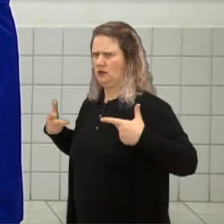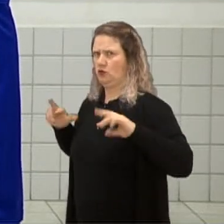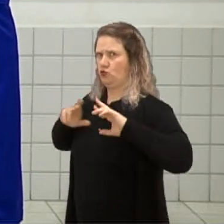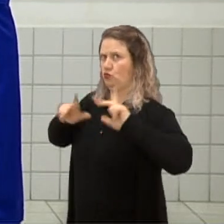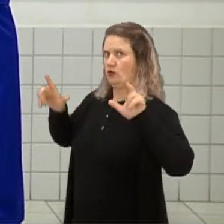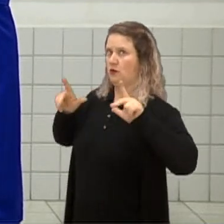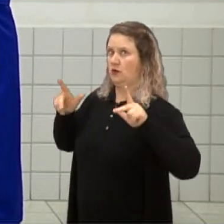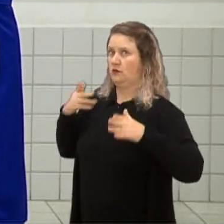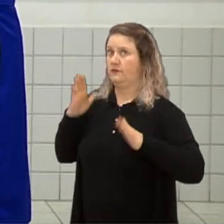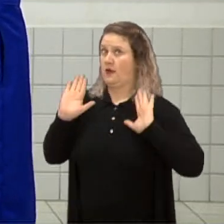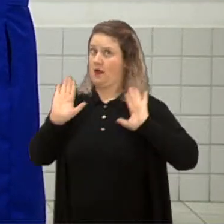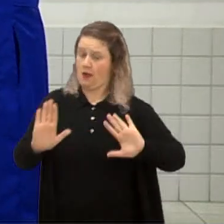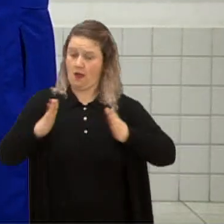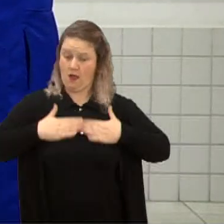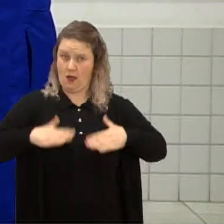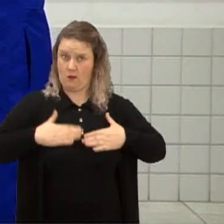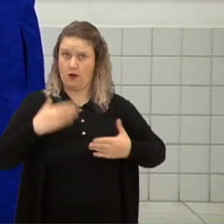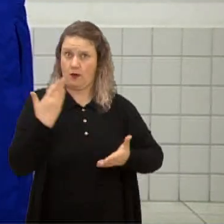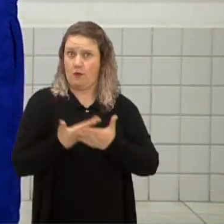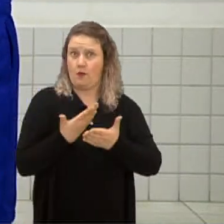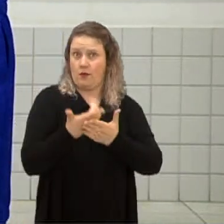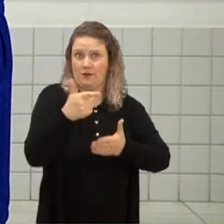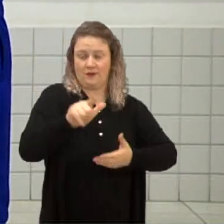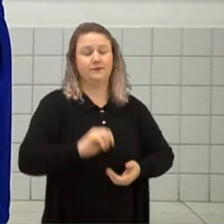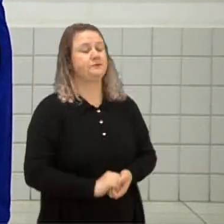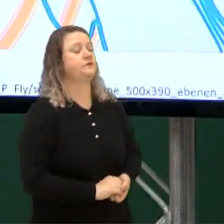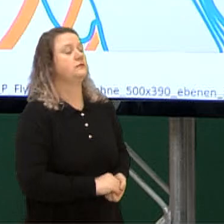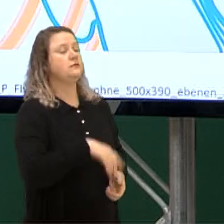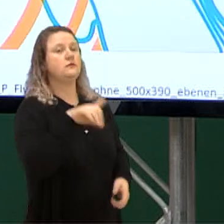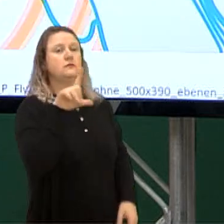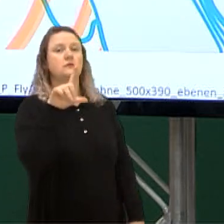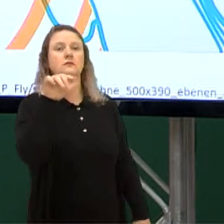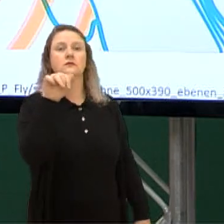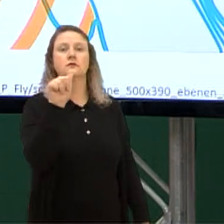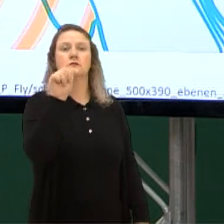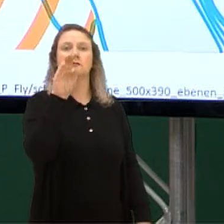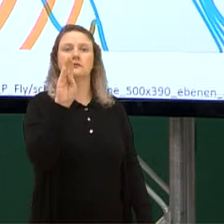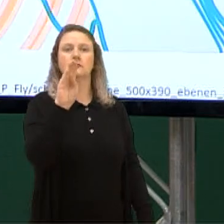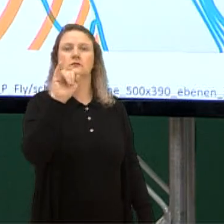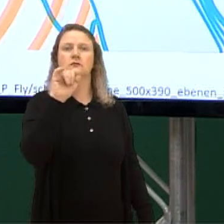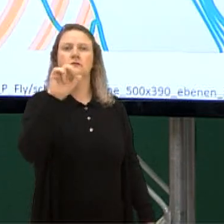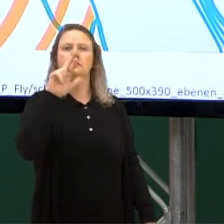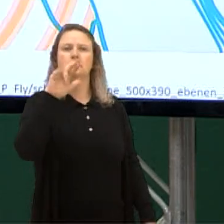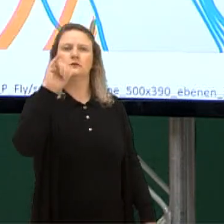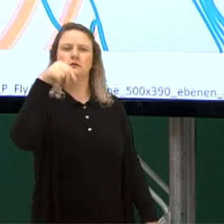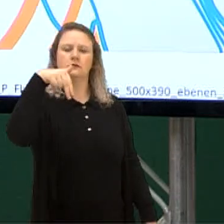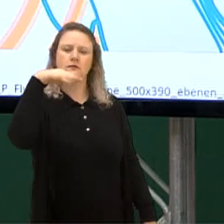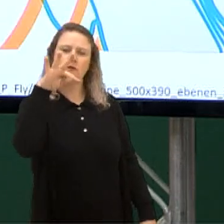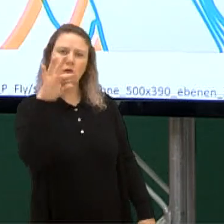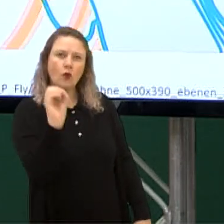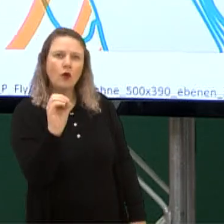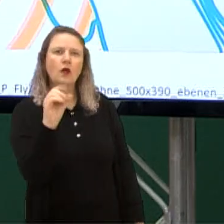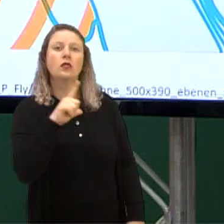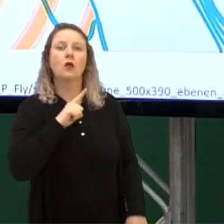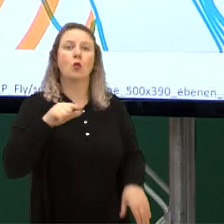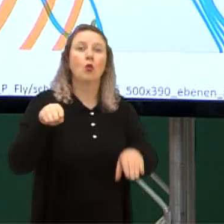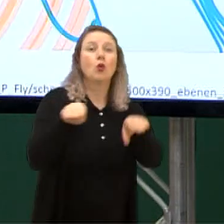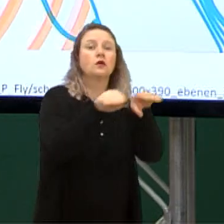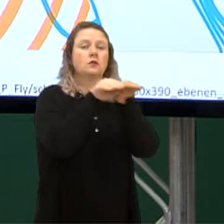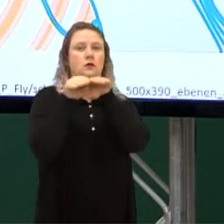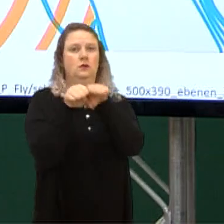da próxima aula? Isso é da próxima aula. O labirinto é uma região da nossa orelha que tem a ver com equilíbrio. Então, por isso que tem uma doença